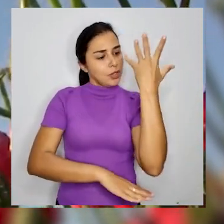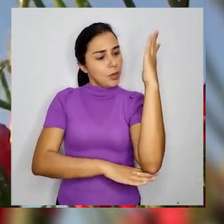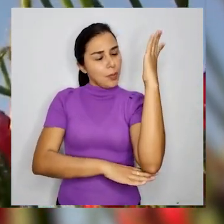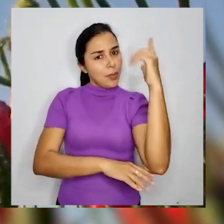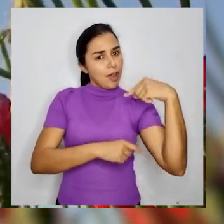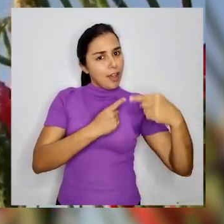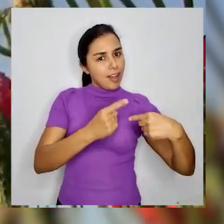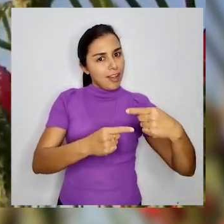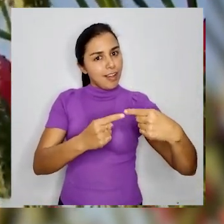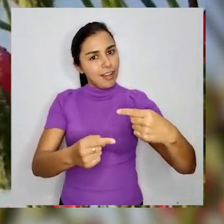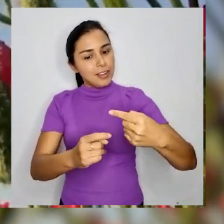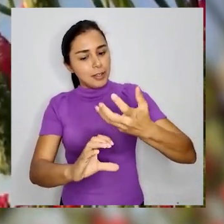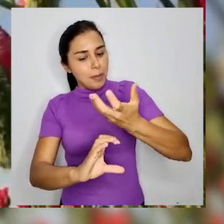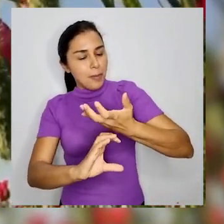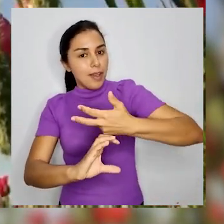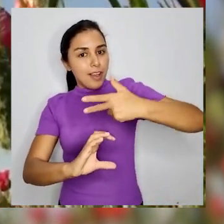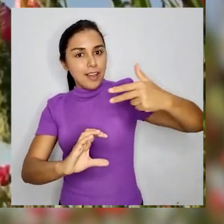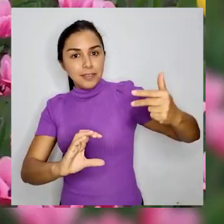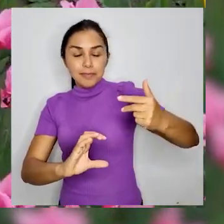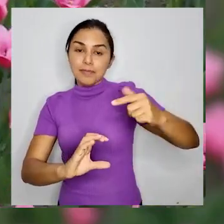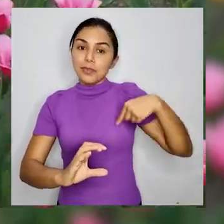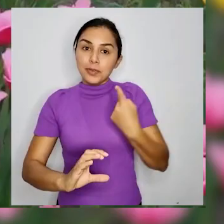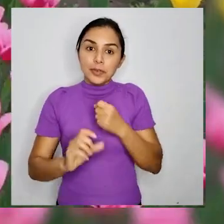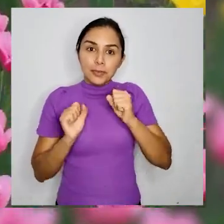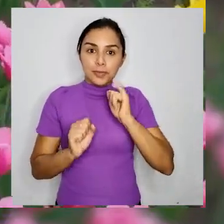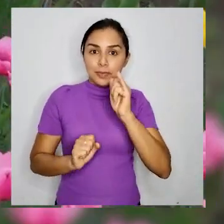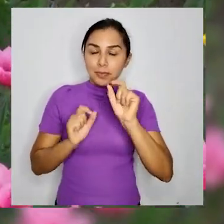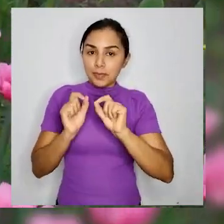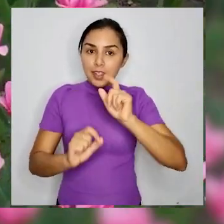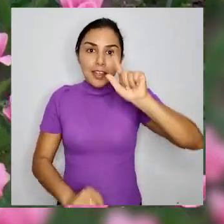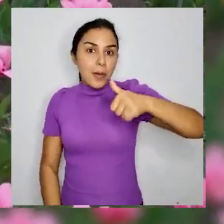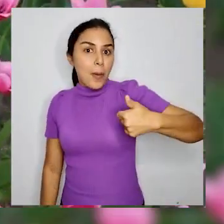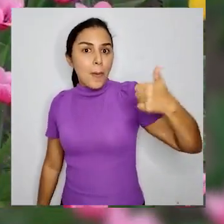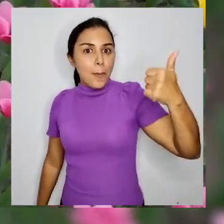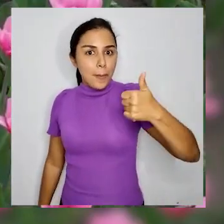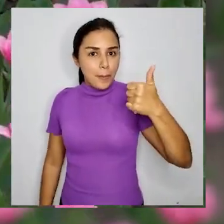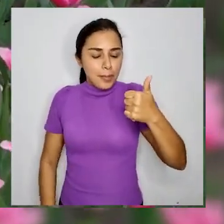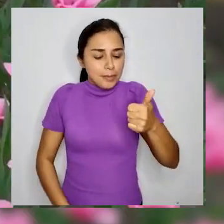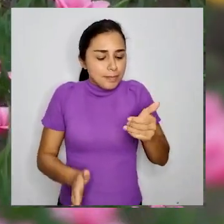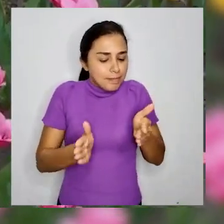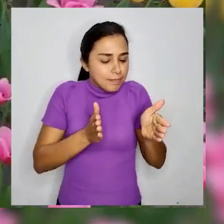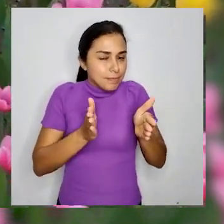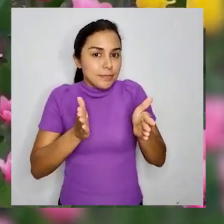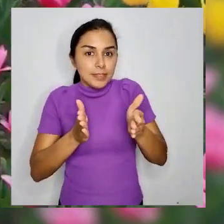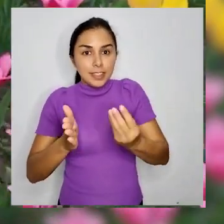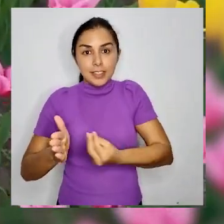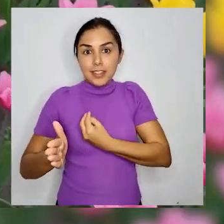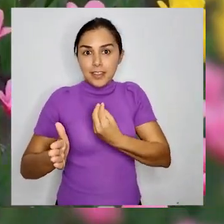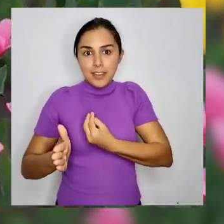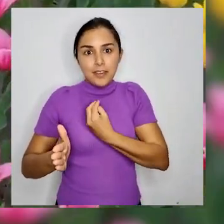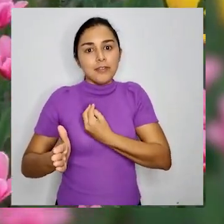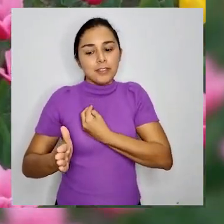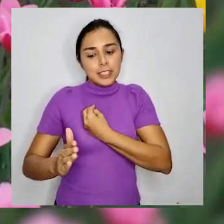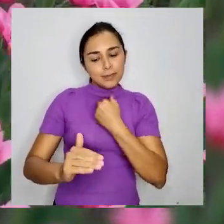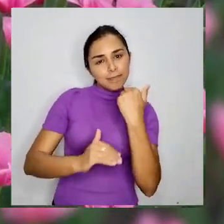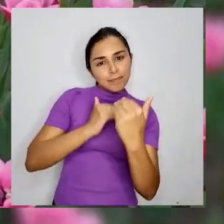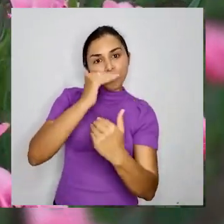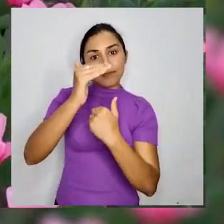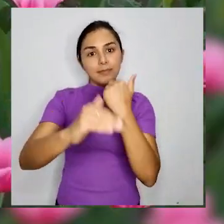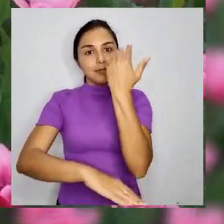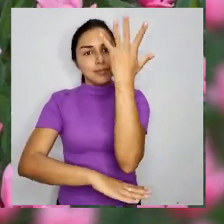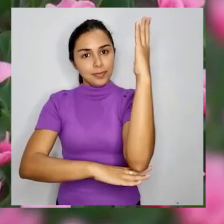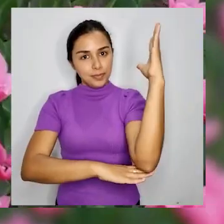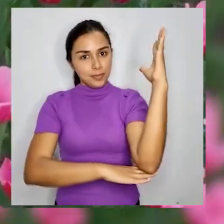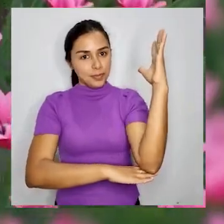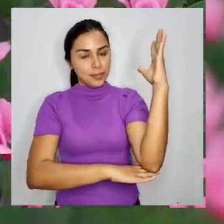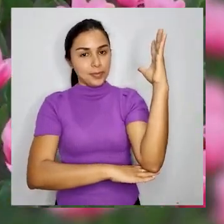reprodução das espécies vegetais. Portanto, podemos dizer que é o primeiro passo para alcançar a sobrevivência e evolução